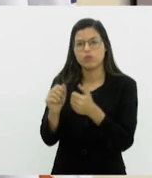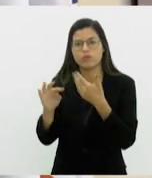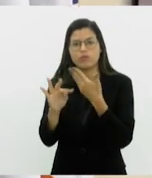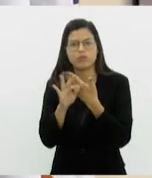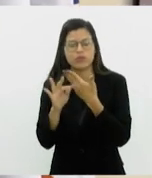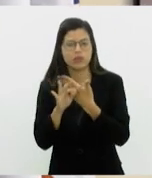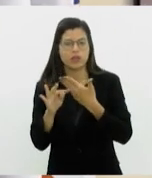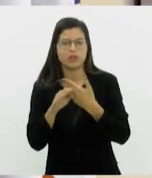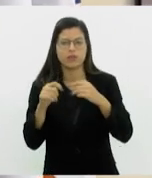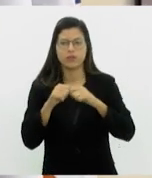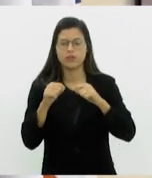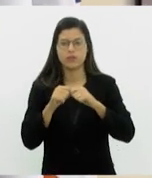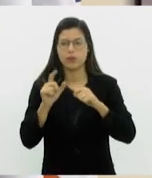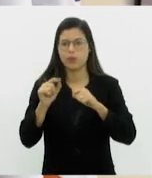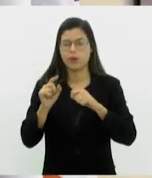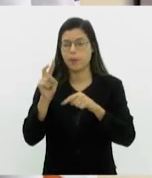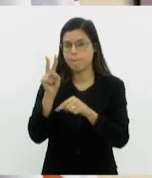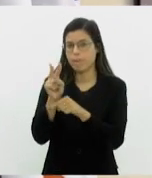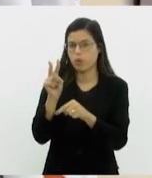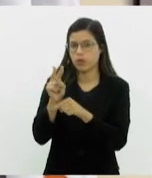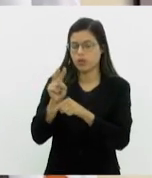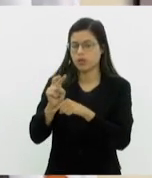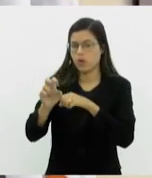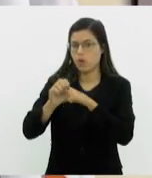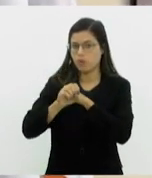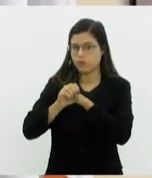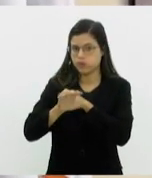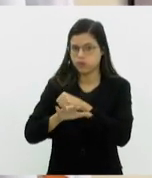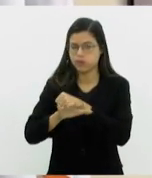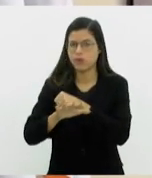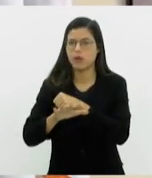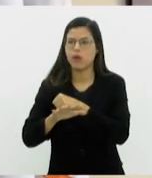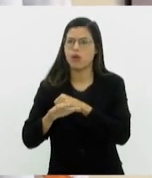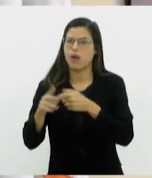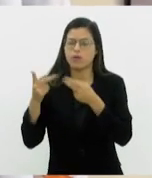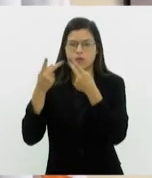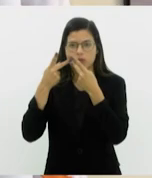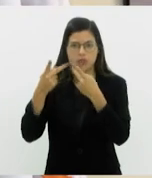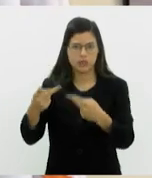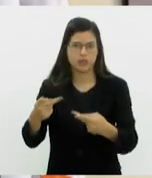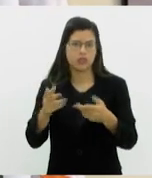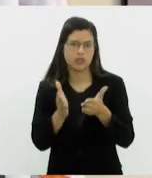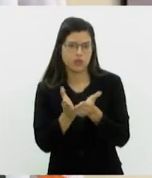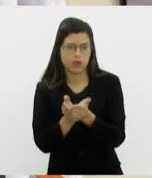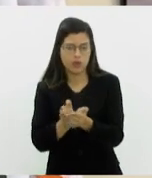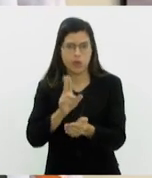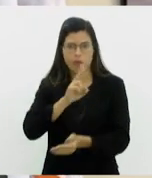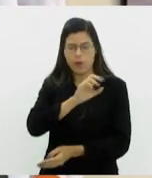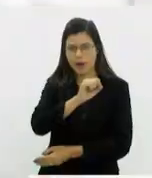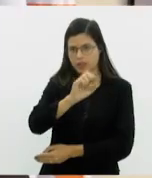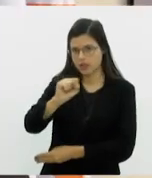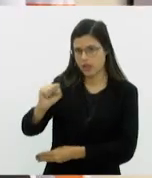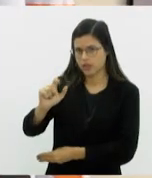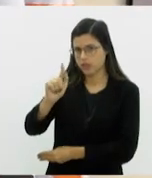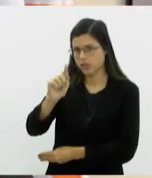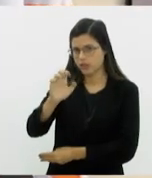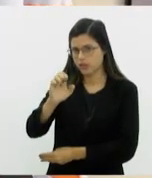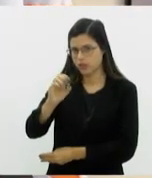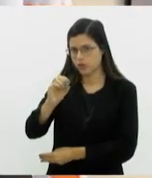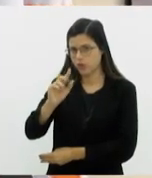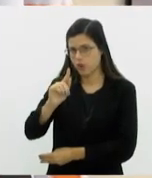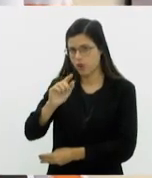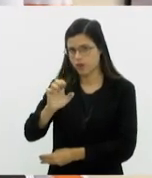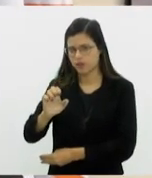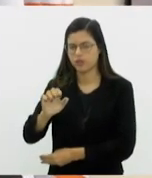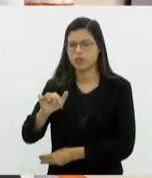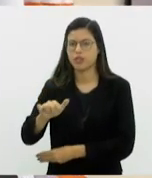pudéssemos realizar as medidas de proteção radiológica por ocasião da visita do porta-aviões USS George Washington. Essa ação